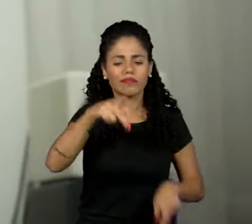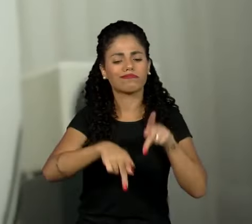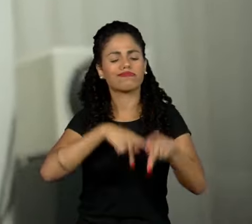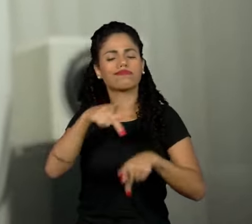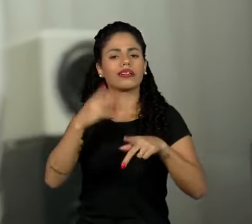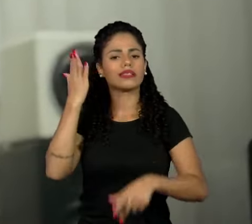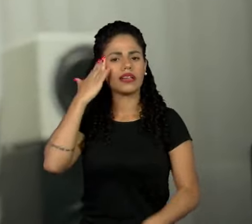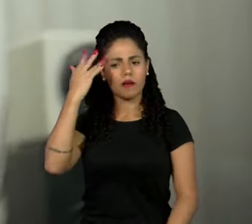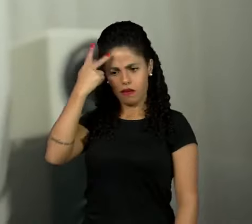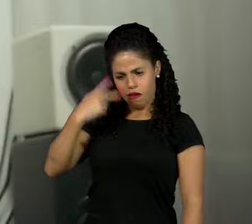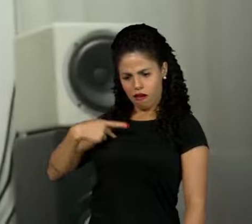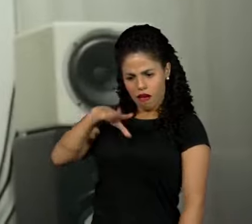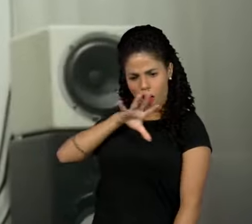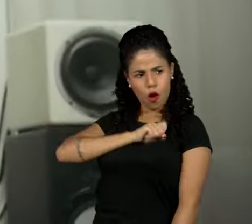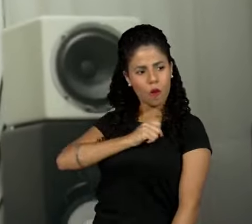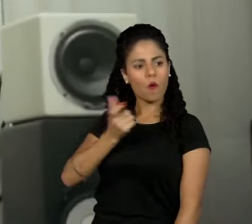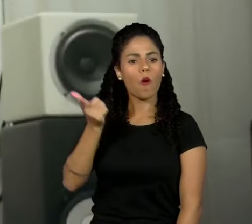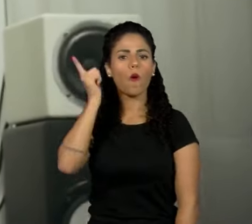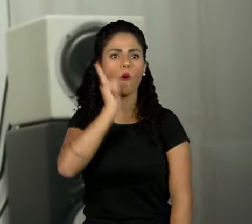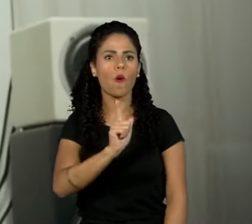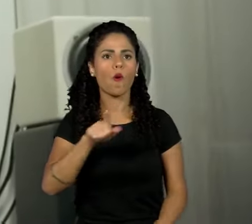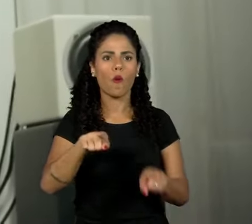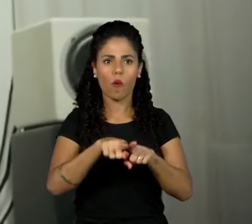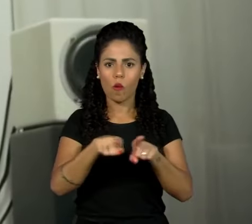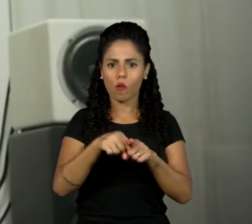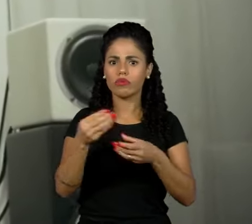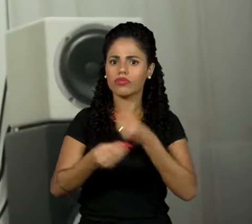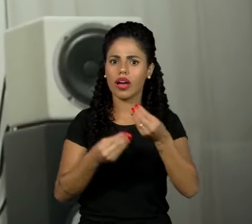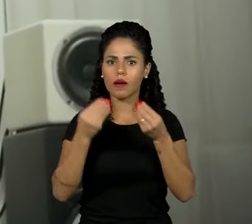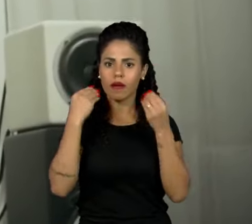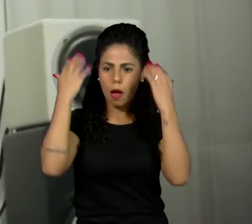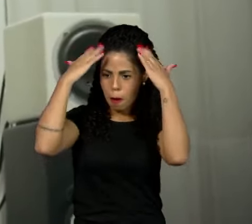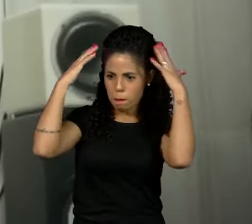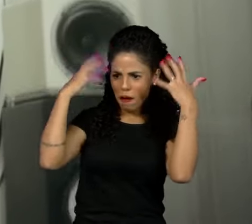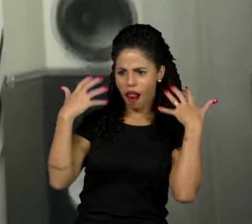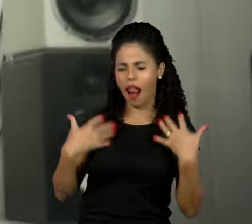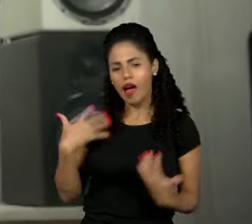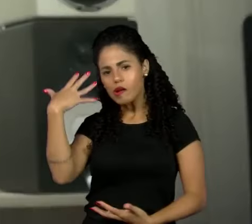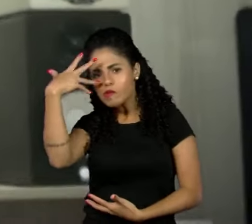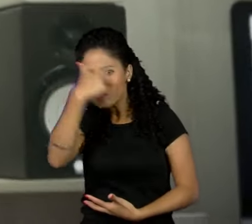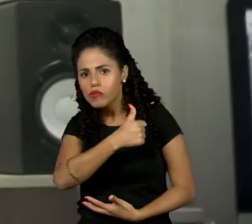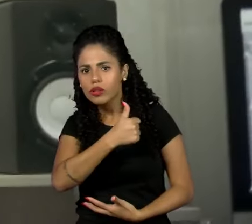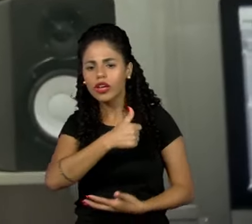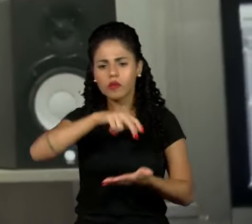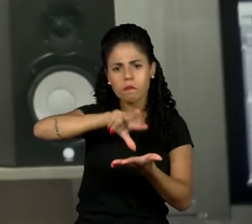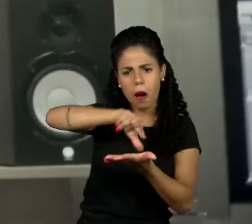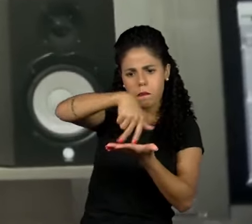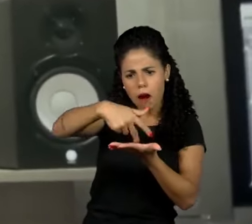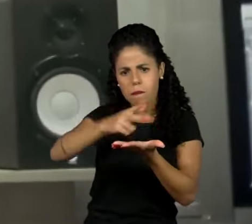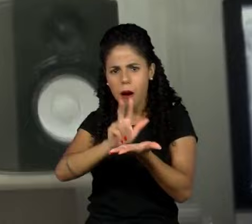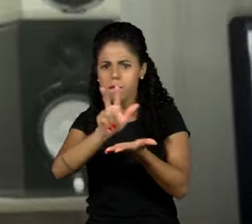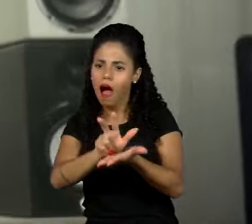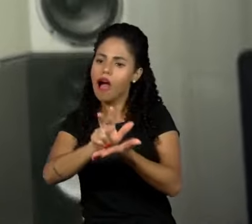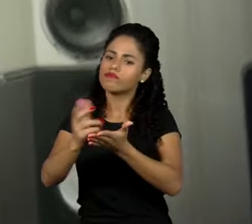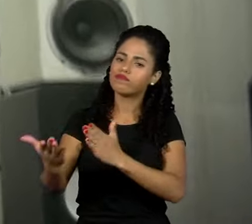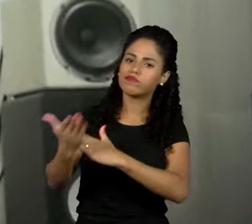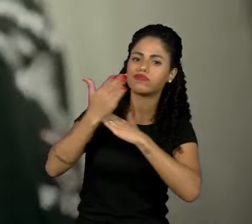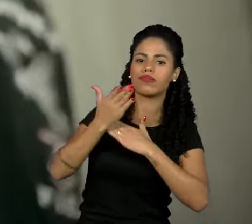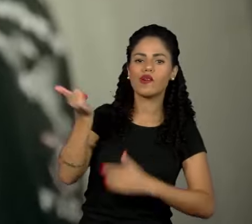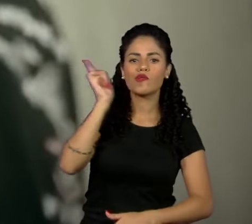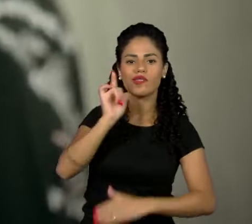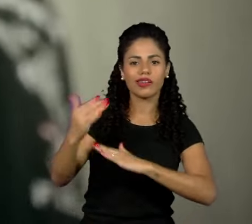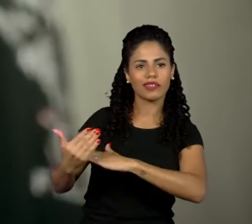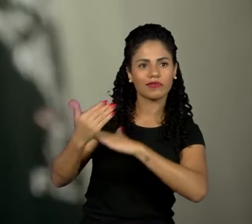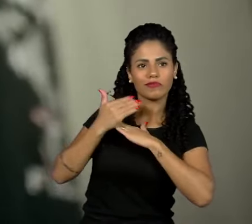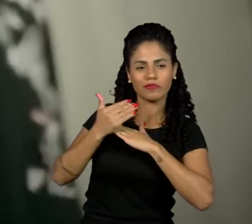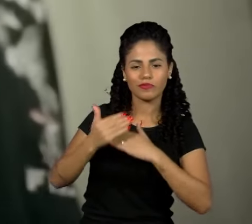um amor próprio, uma beleza própria, uma beleza no cabelo, nos traços, o rap absorve isso e devolve. Vai, levanta e anda,